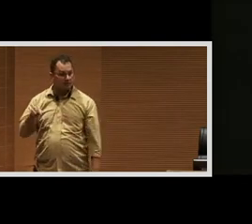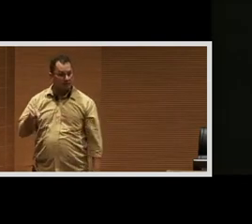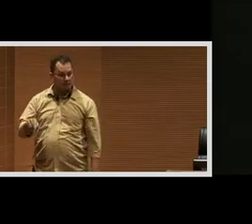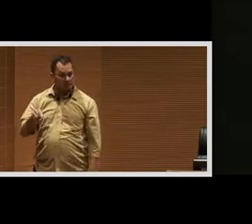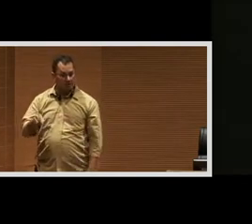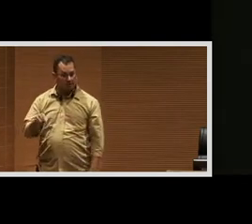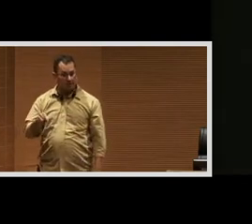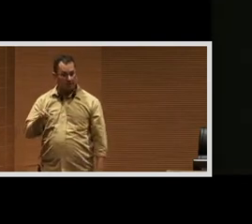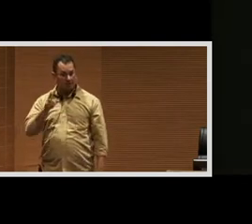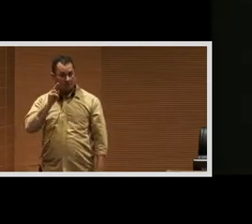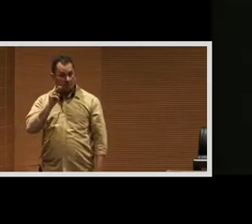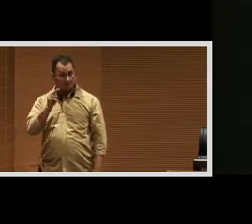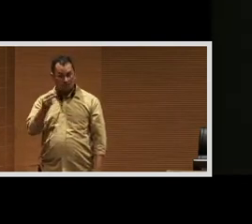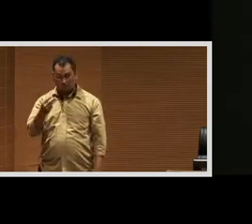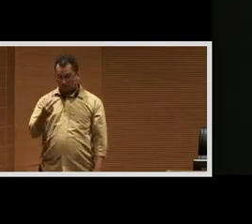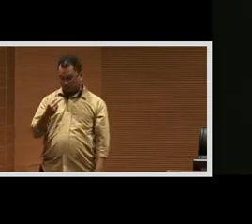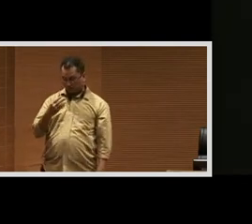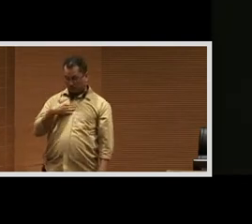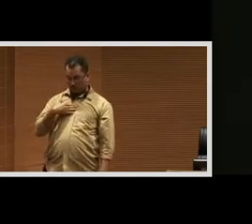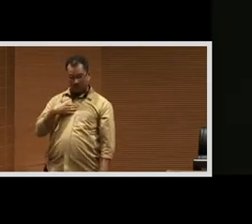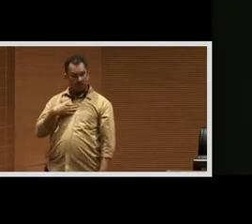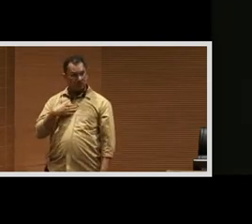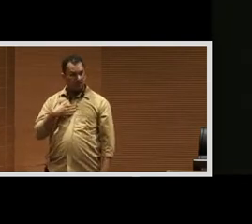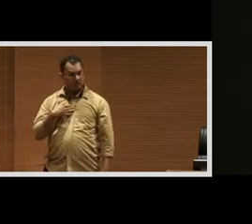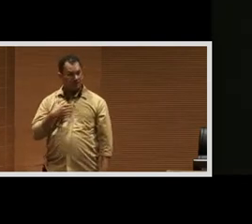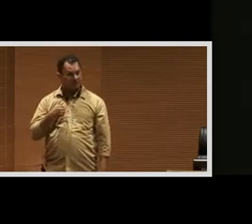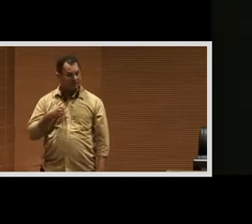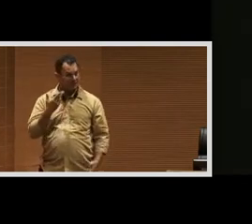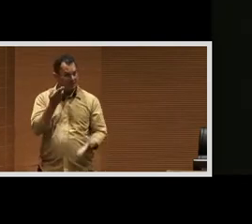imediatamente olhou para mim e falou: vou ficar internado?